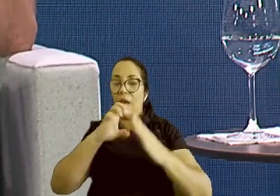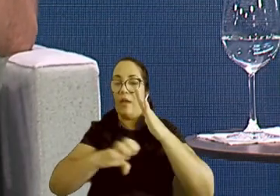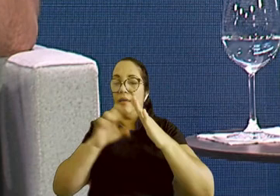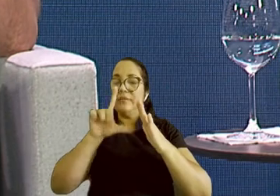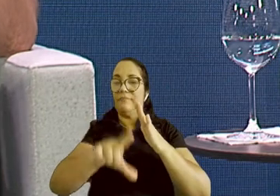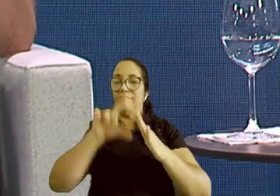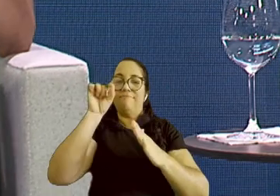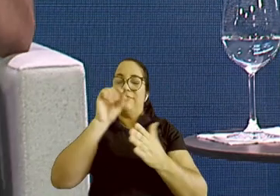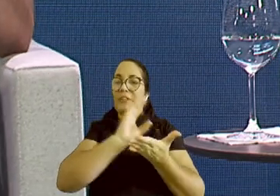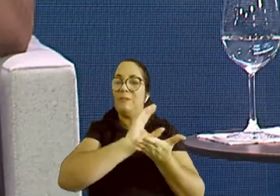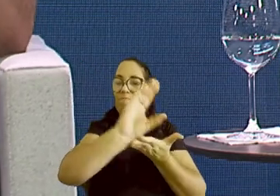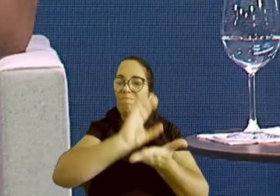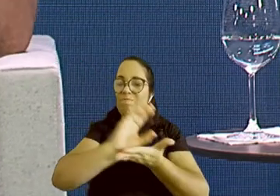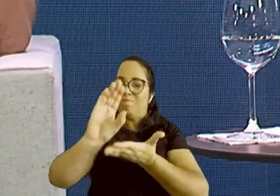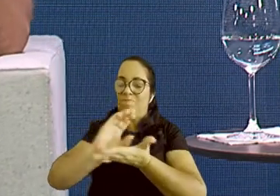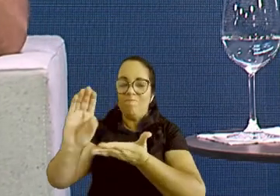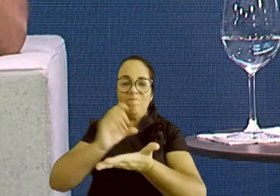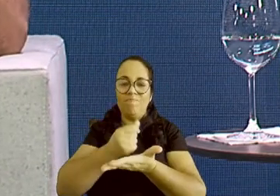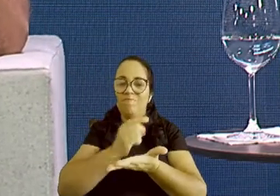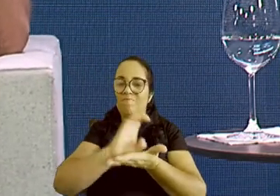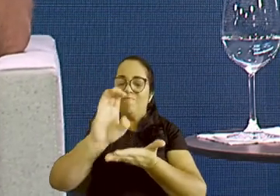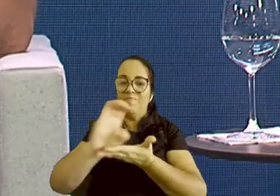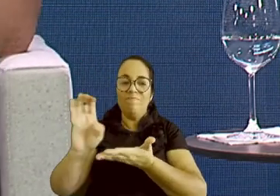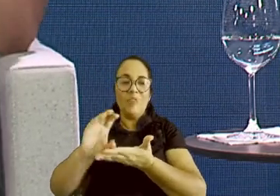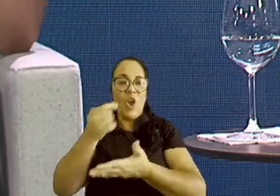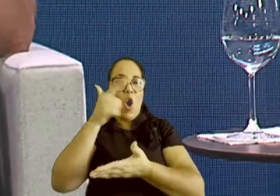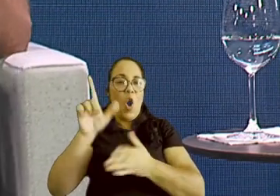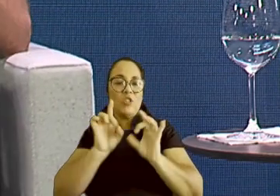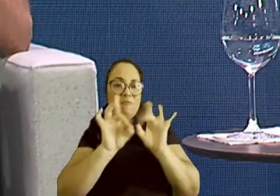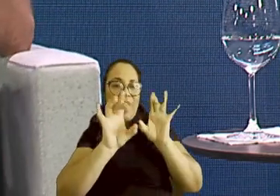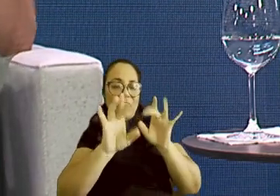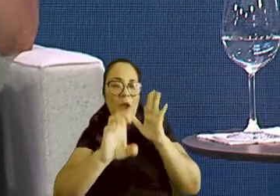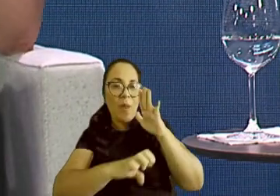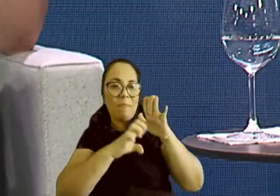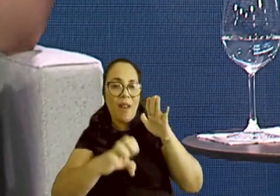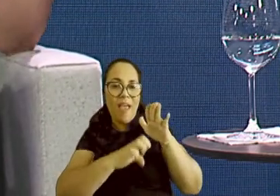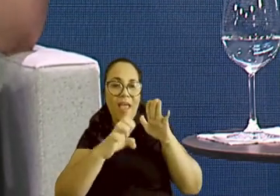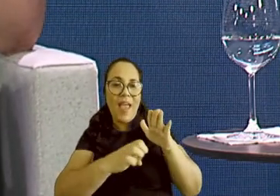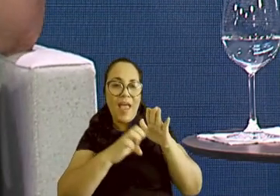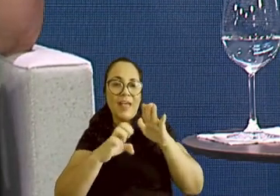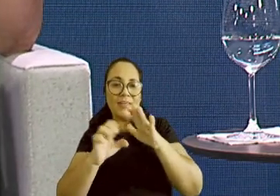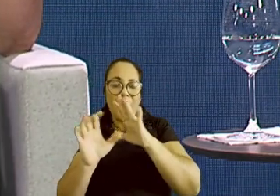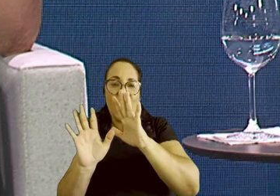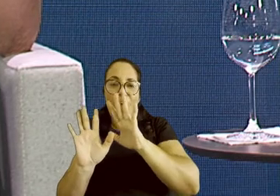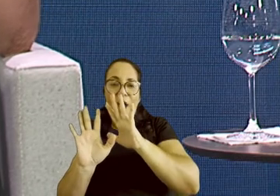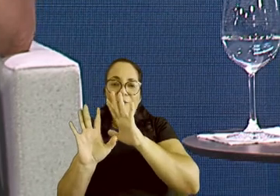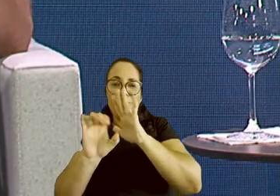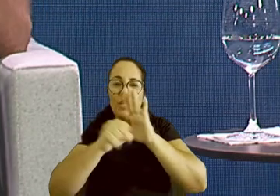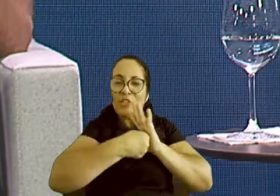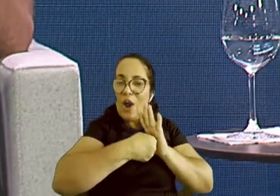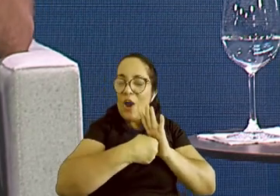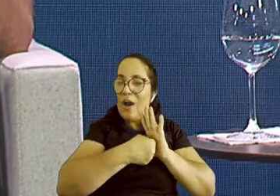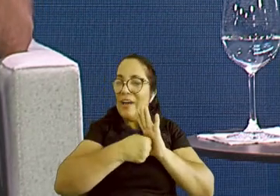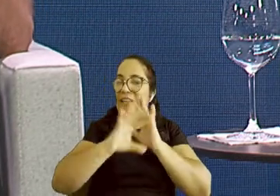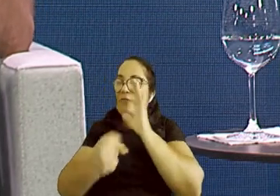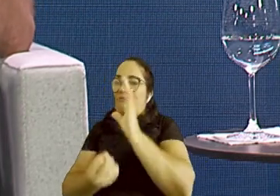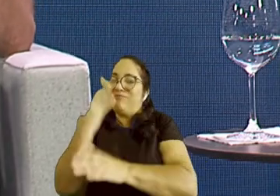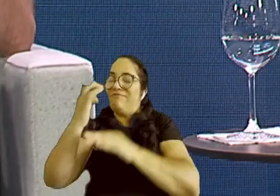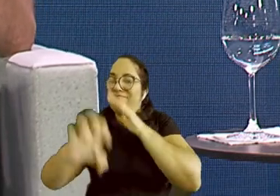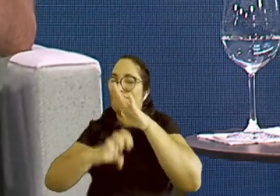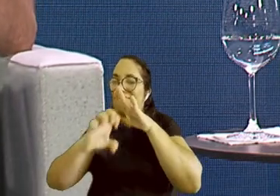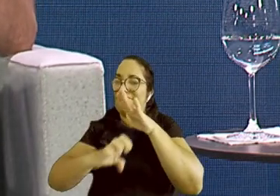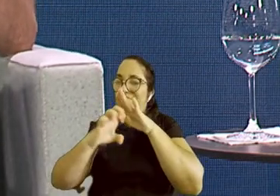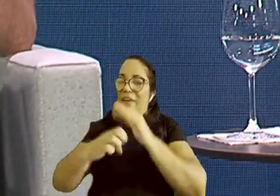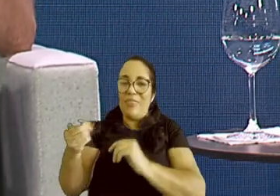uma jornada vender as empresas estão empreendendo de novo estão montando fundo isso é um negócio legal do amadurecimento do mercado